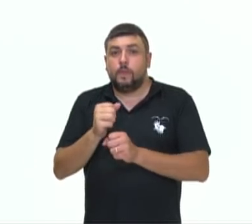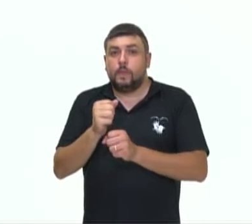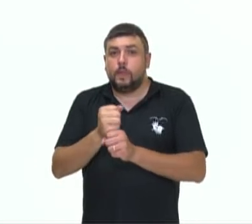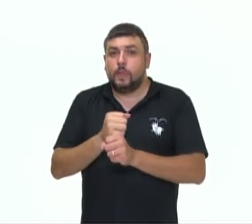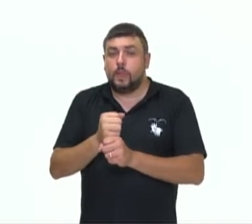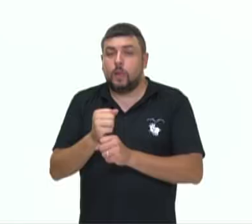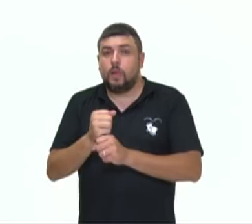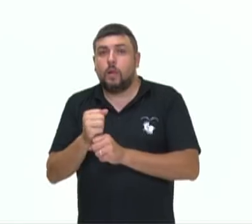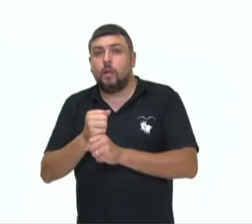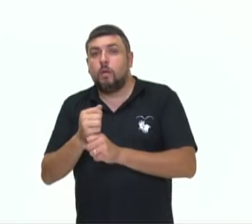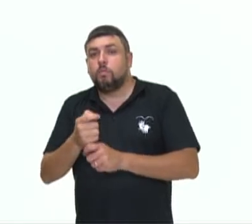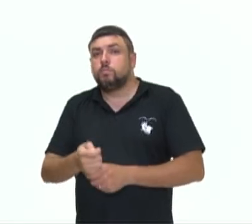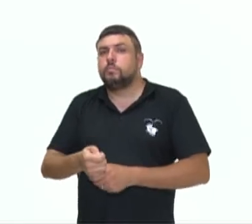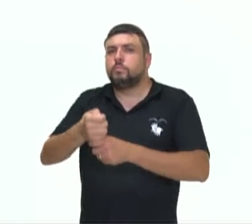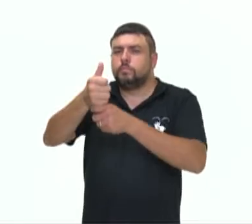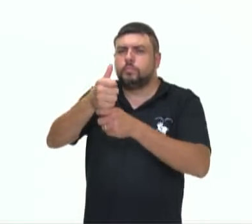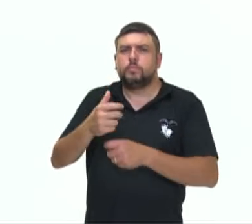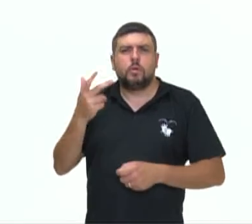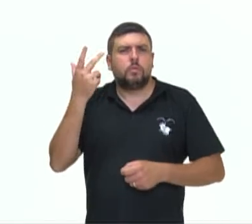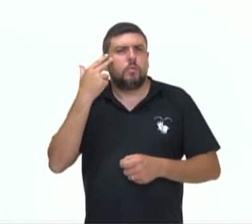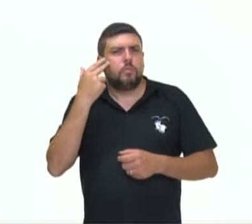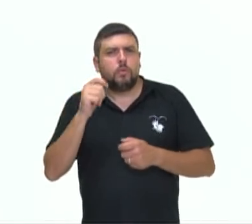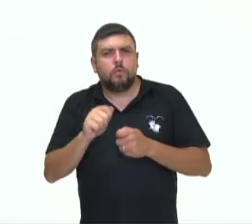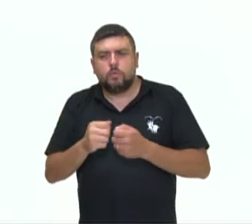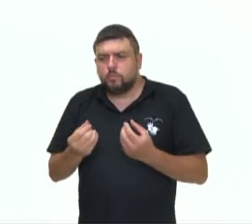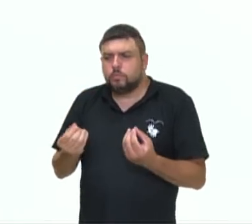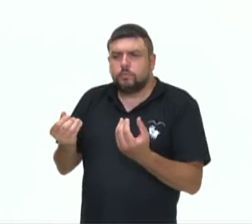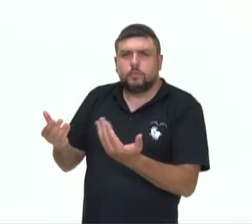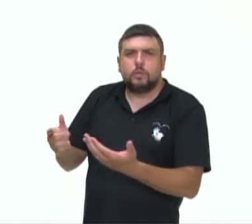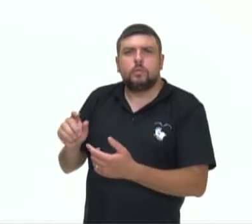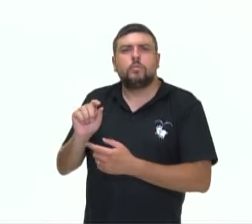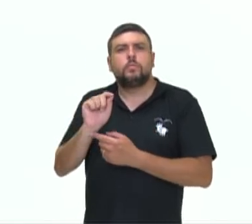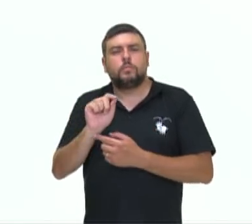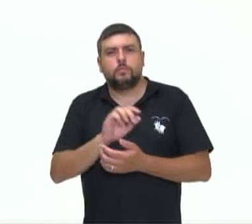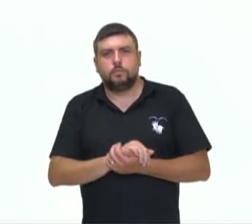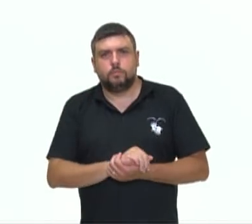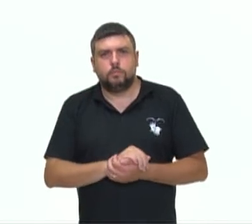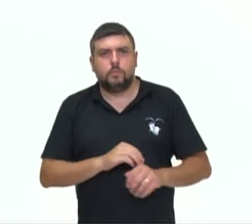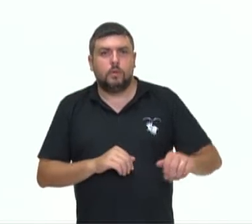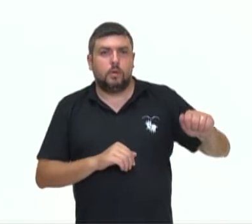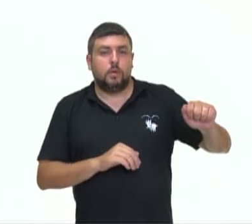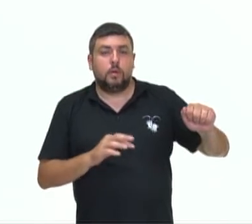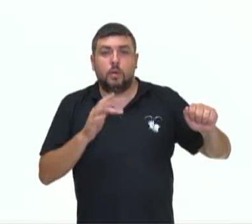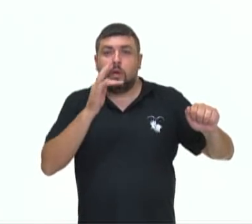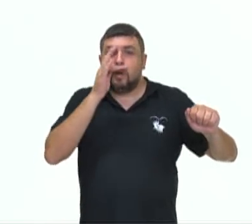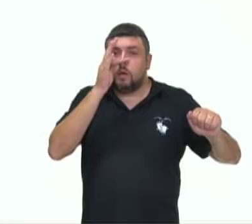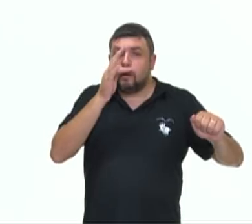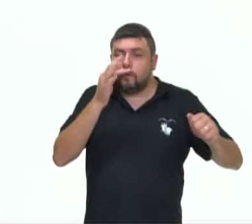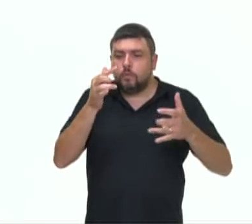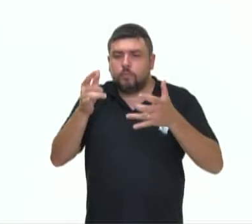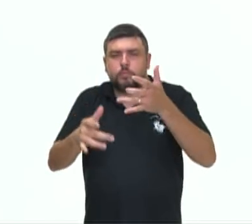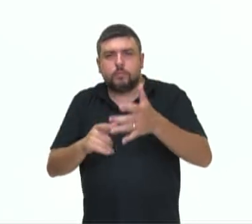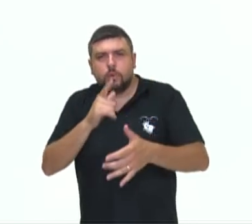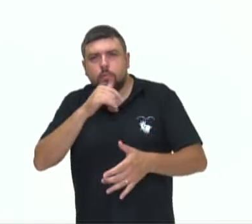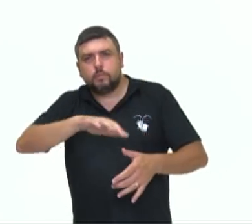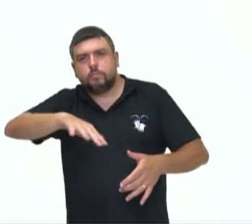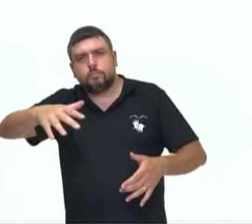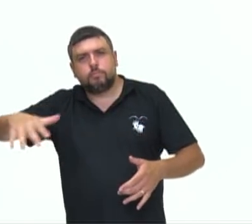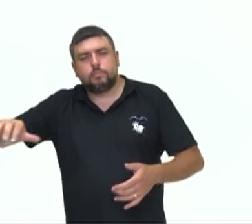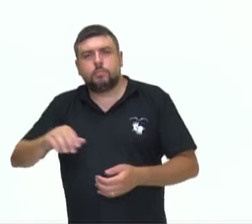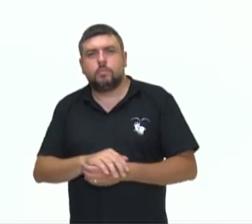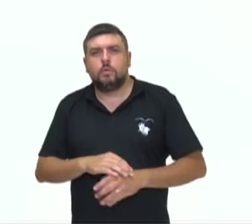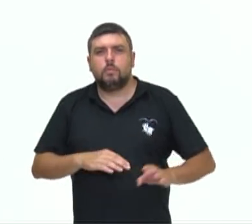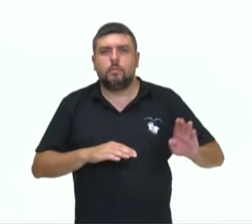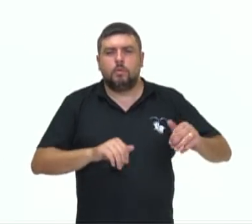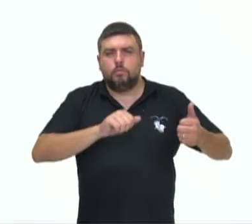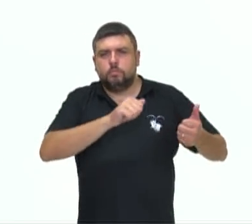fazem oferendas. E essas oferendas são na forma de: letra A, flores lançadas ao mar. B, batismo com banhos e ervas. Ou letra